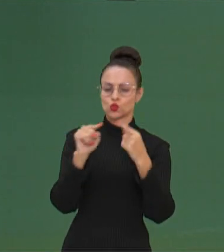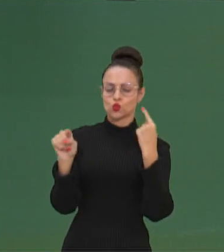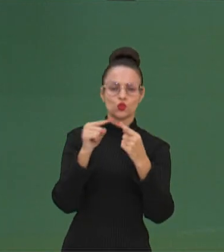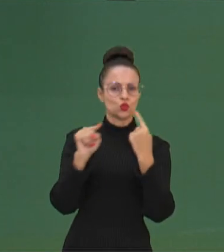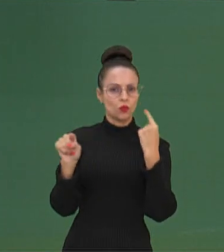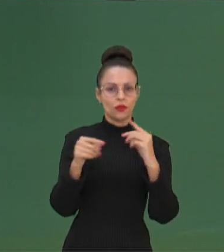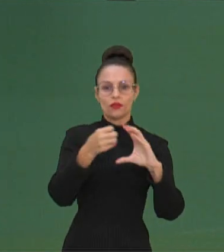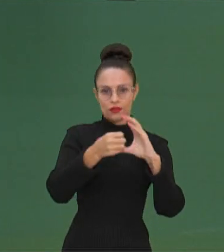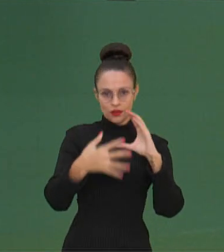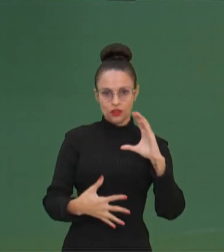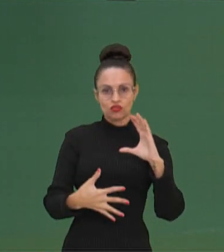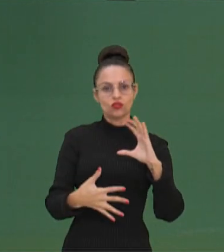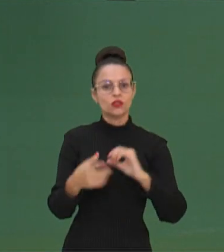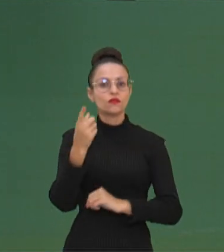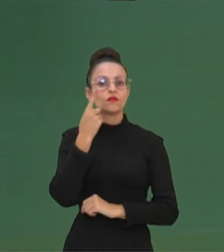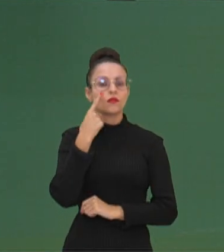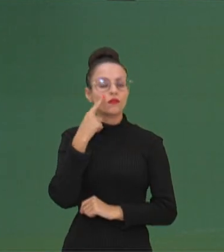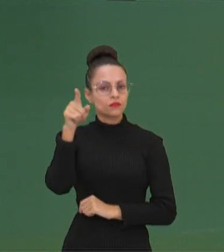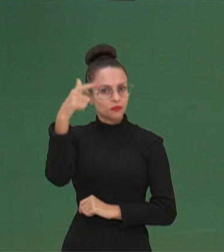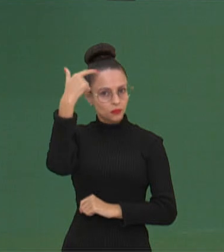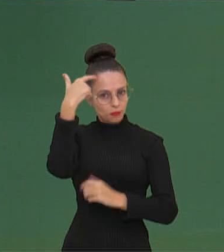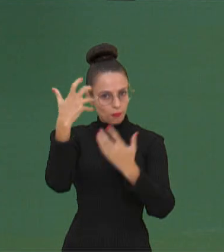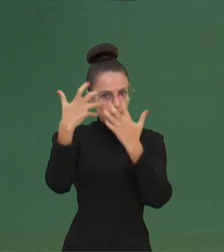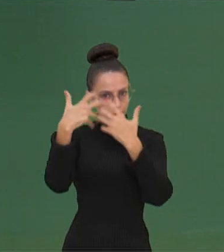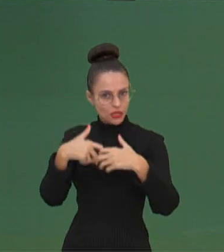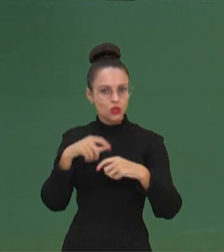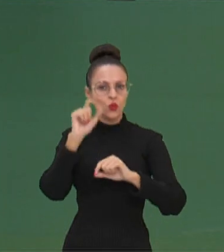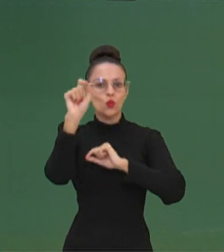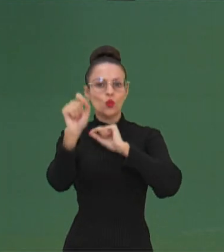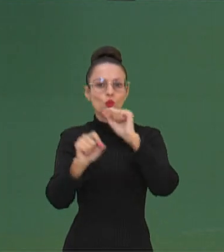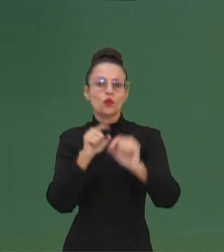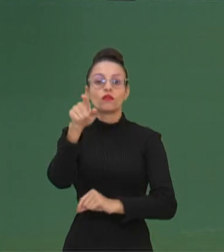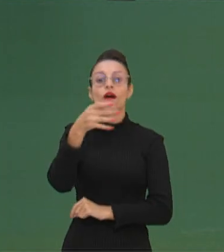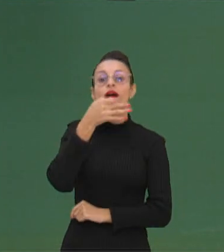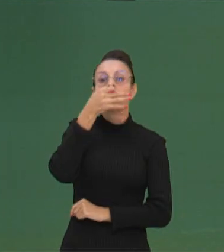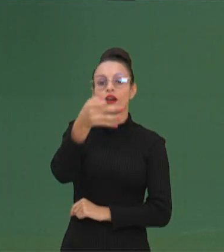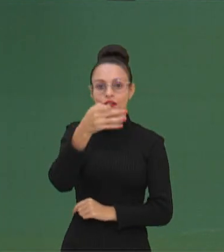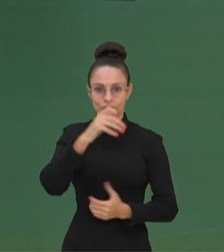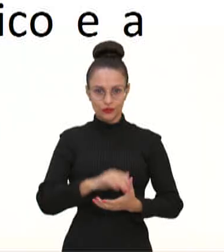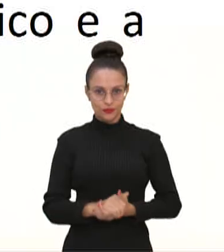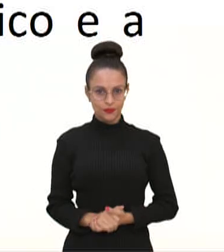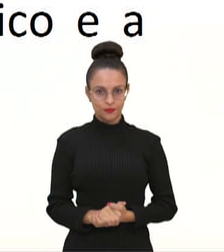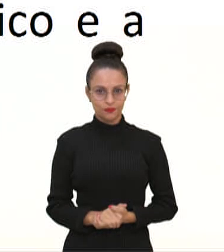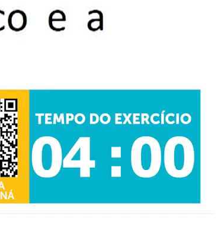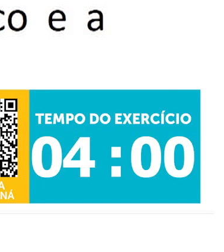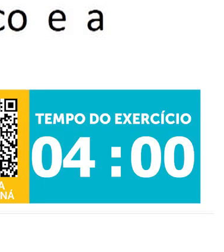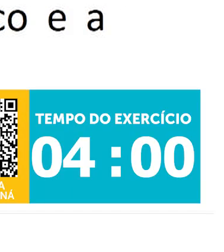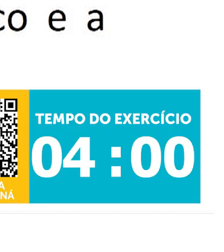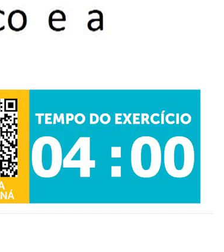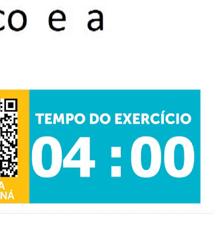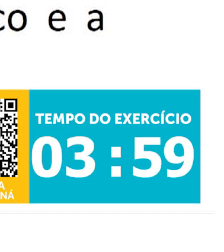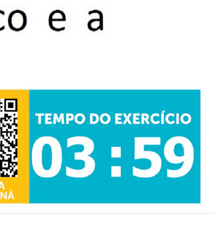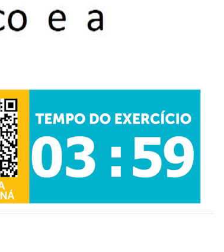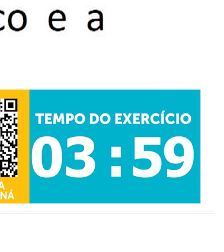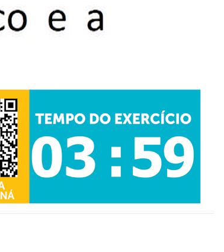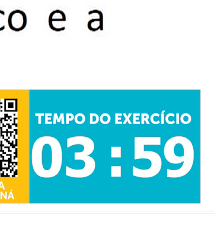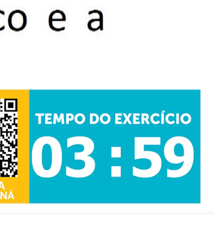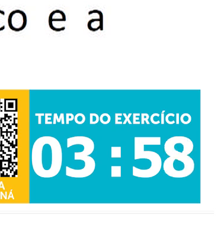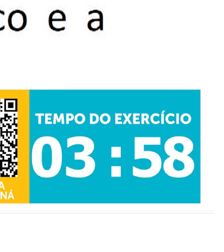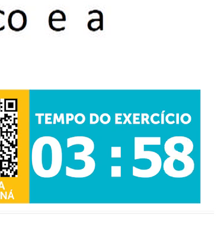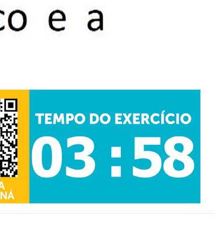mulher sempre perfeita, não se enxerga o defeito da amada. A natureza é muito retratada